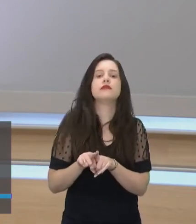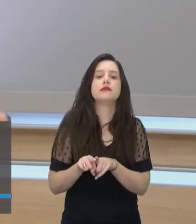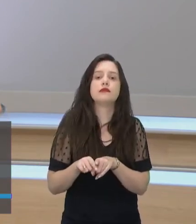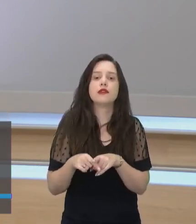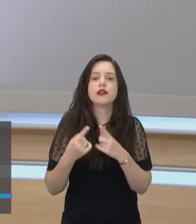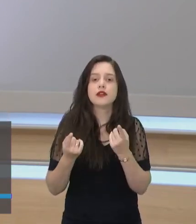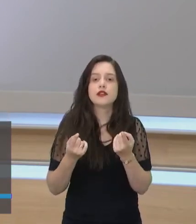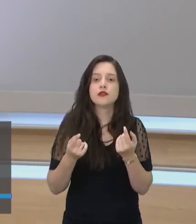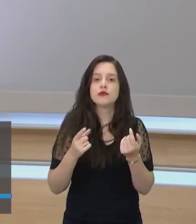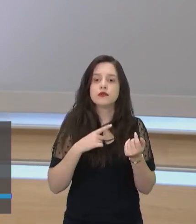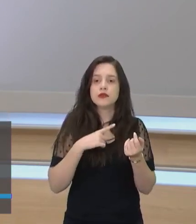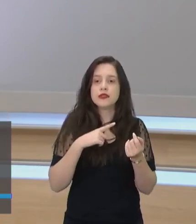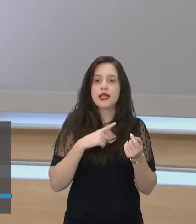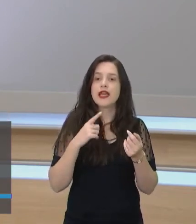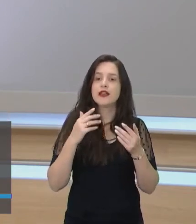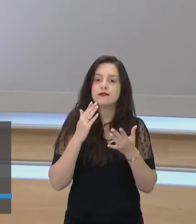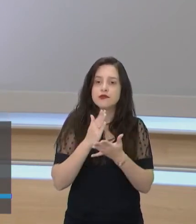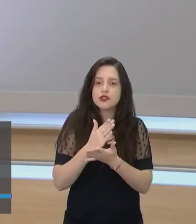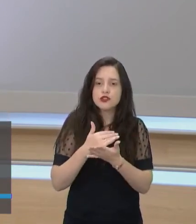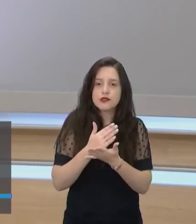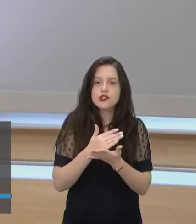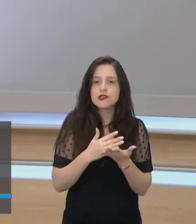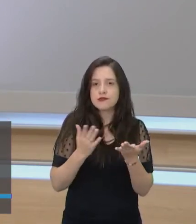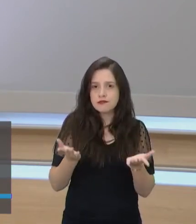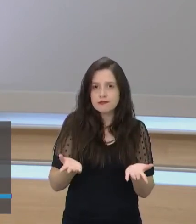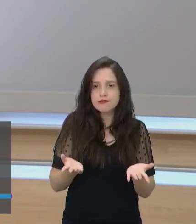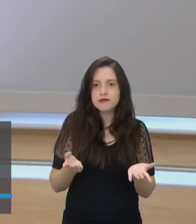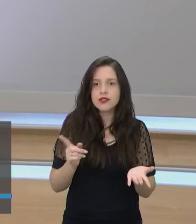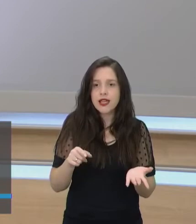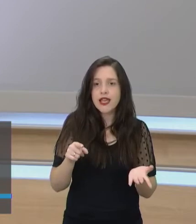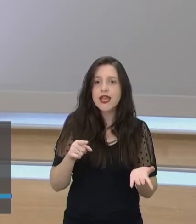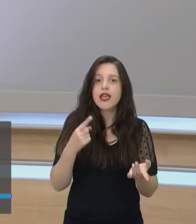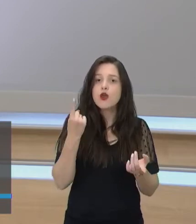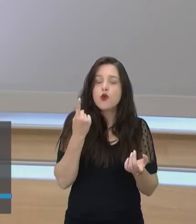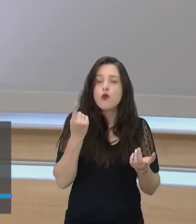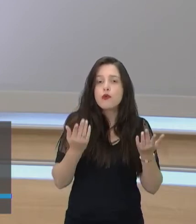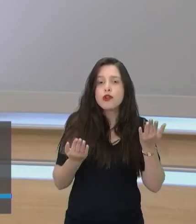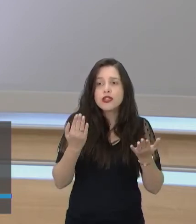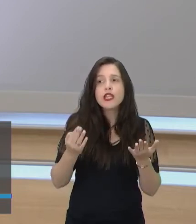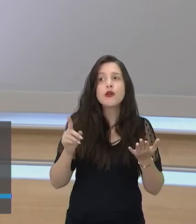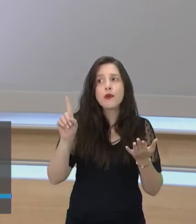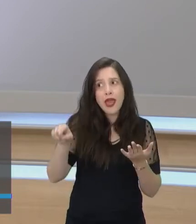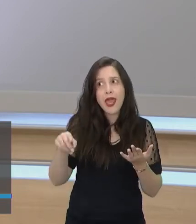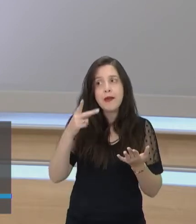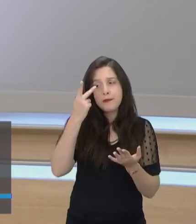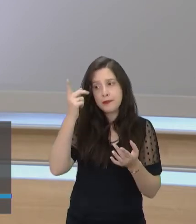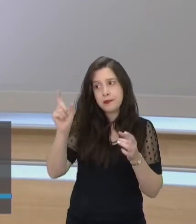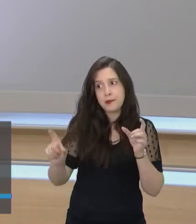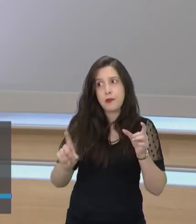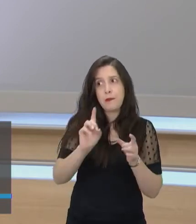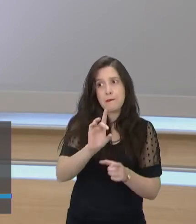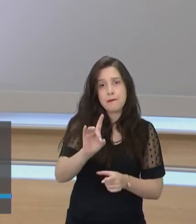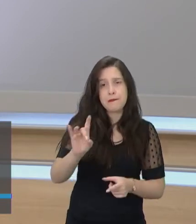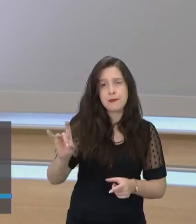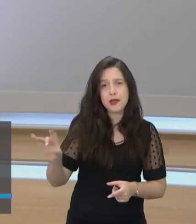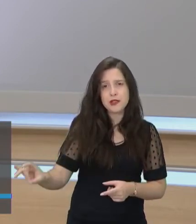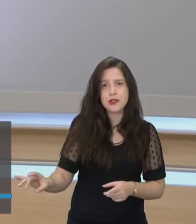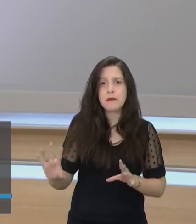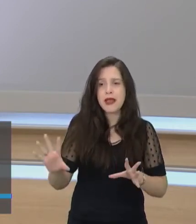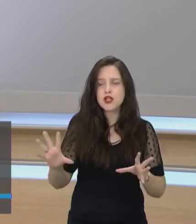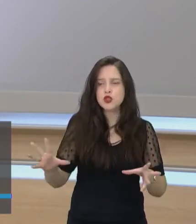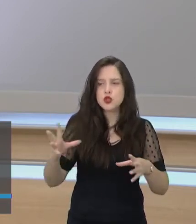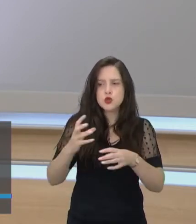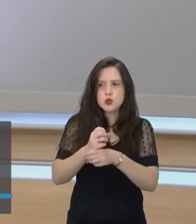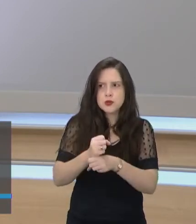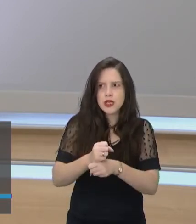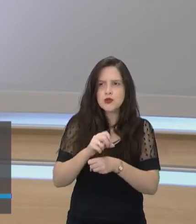tem descarte de lixo com isso. Então, esse 1 quilo é por pessoa, mas imagina juntando 5 pessoas